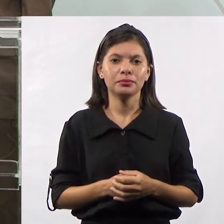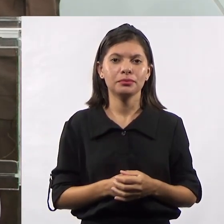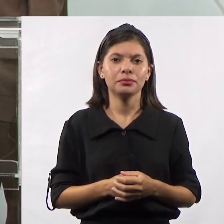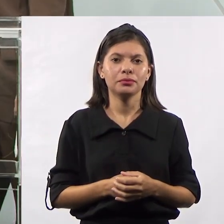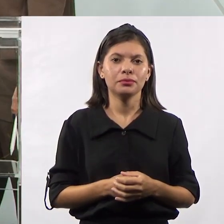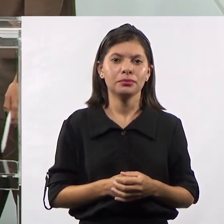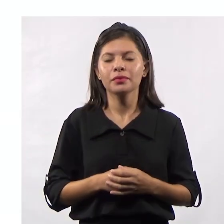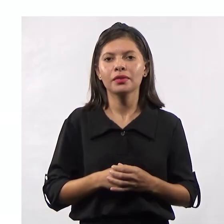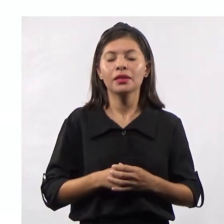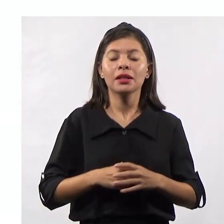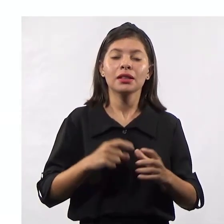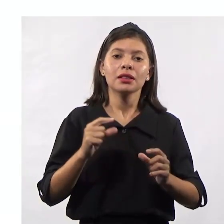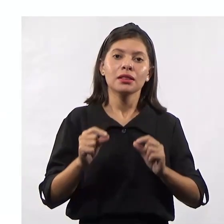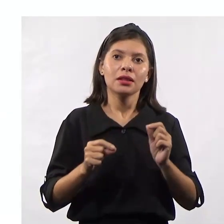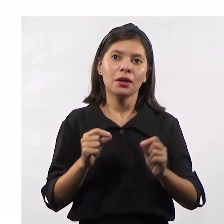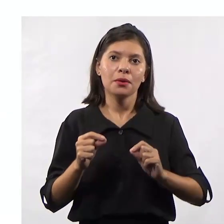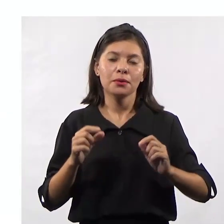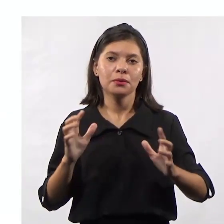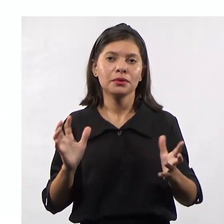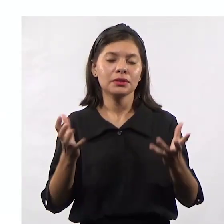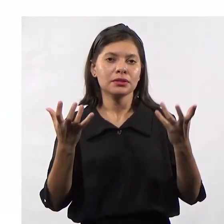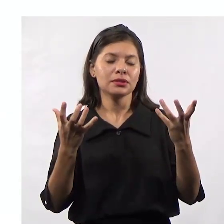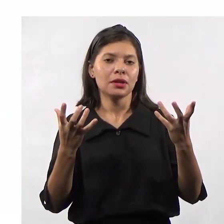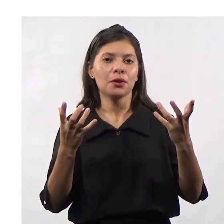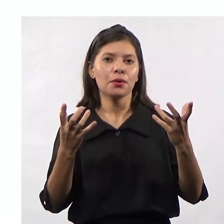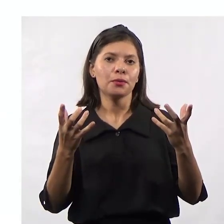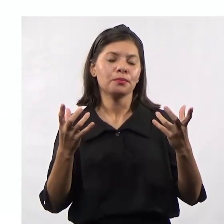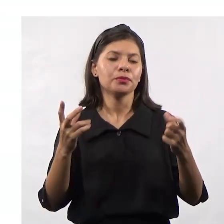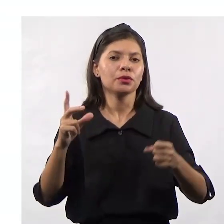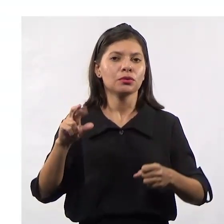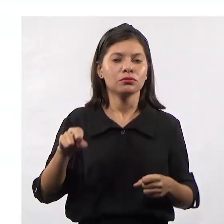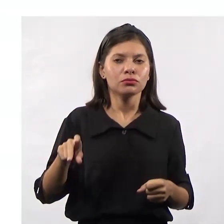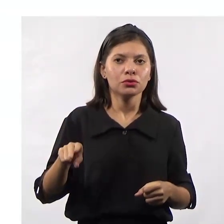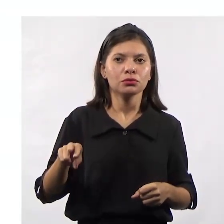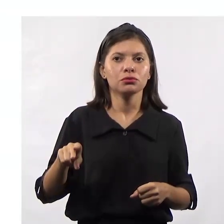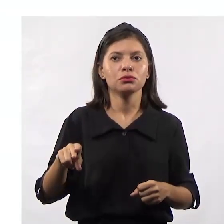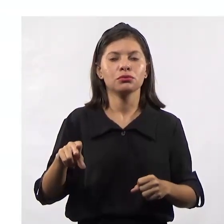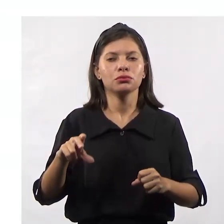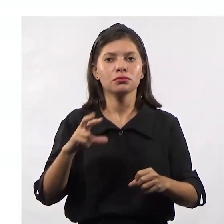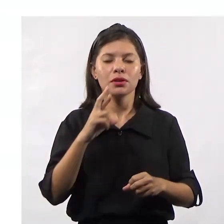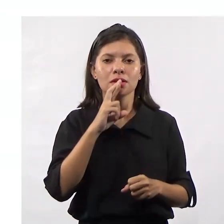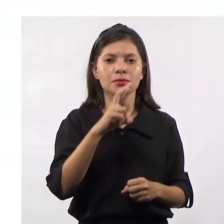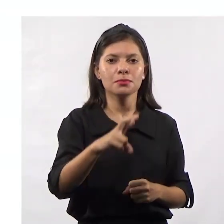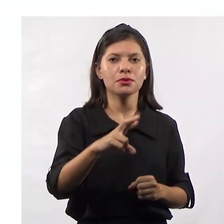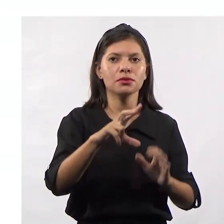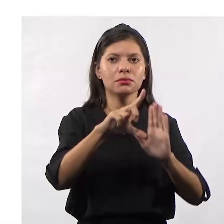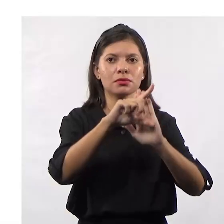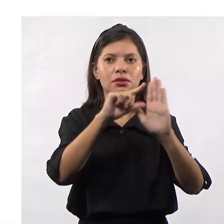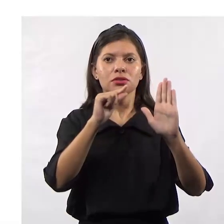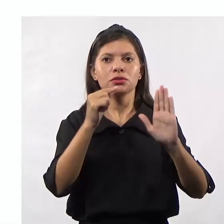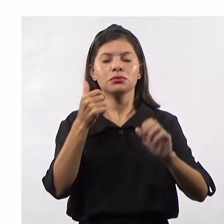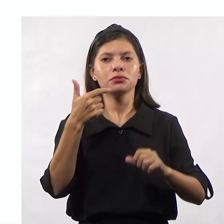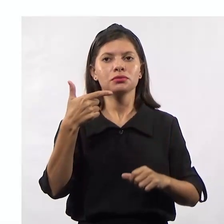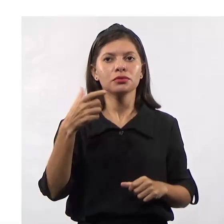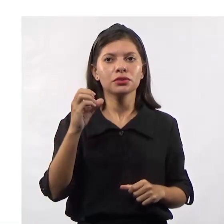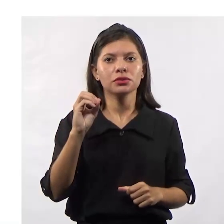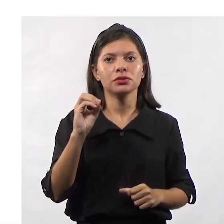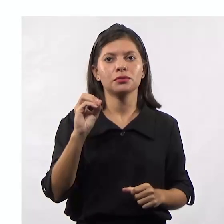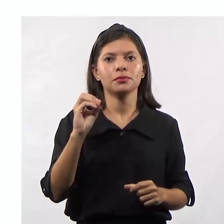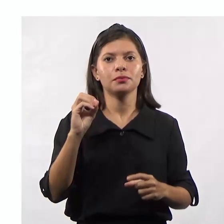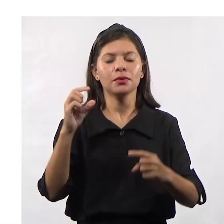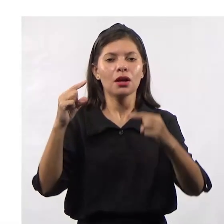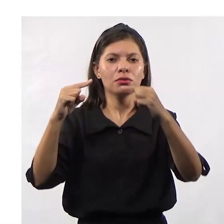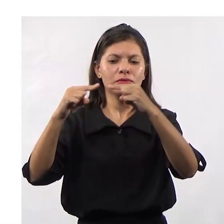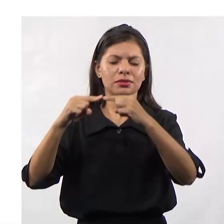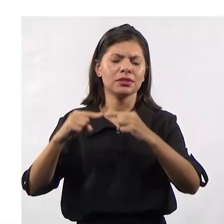aí. Se aconteceu o empate, a resposta está no artigo 20, tá, gente? E aí, quais são os critérios